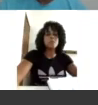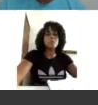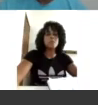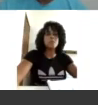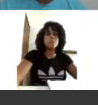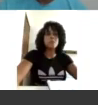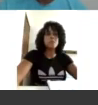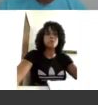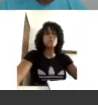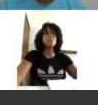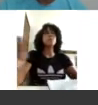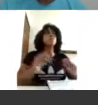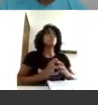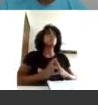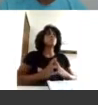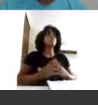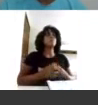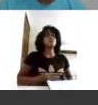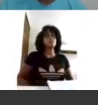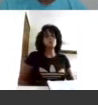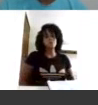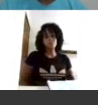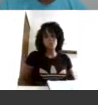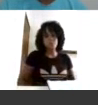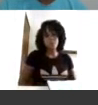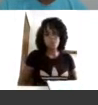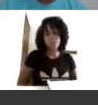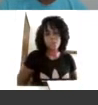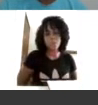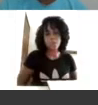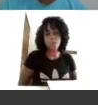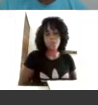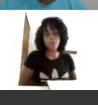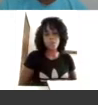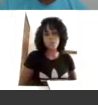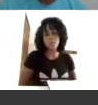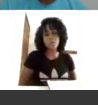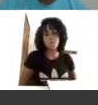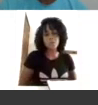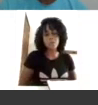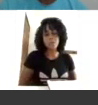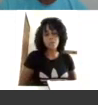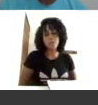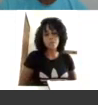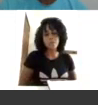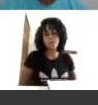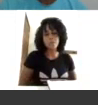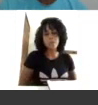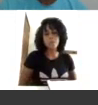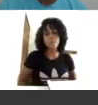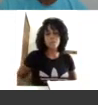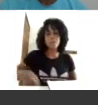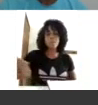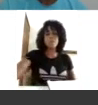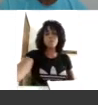a partir disso a gente encaminhava para a supervisora, ela dava um feedback e trabalhava no sistema híbrido,